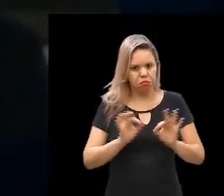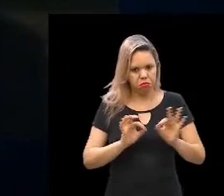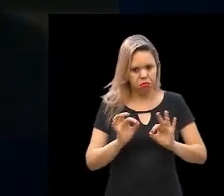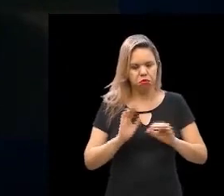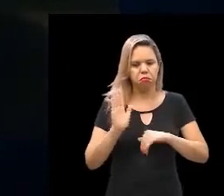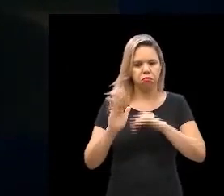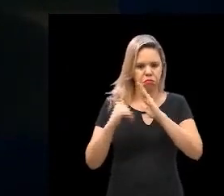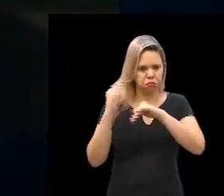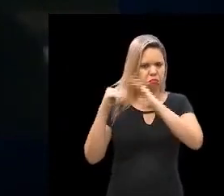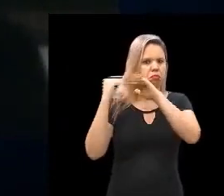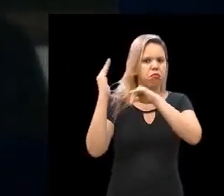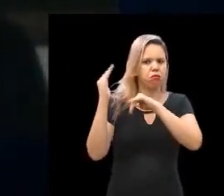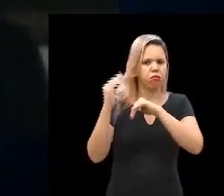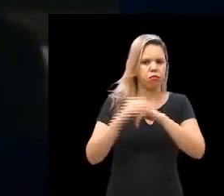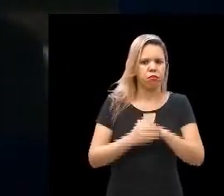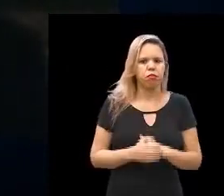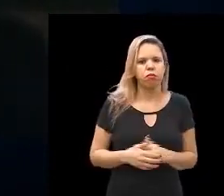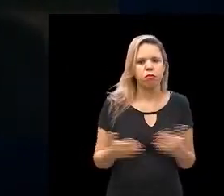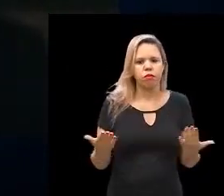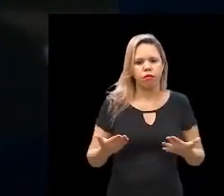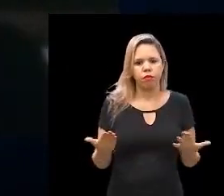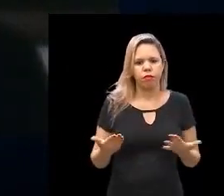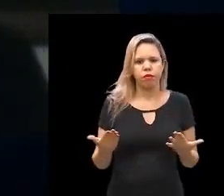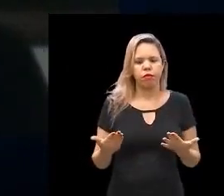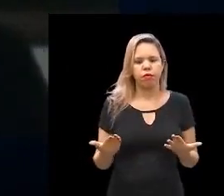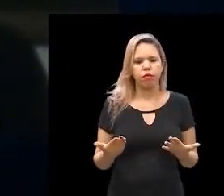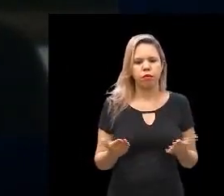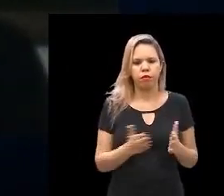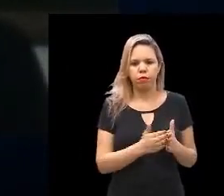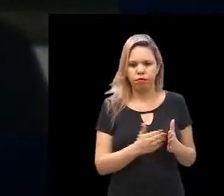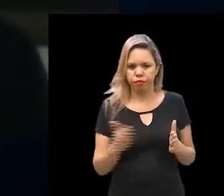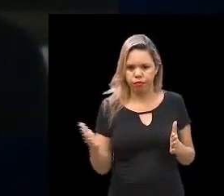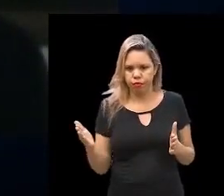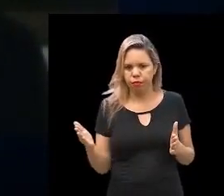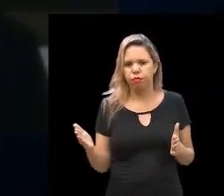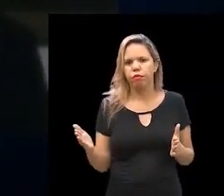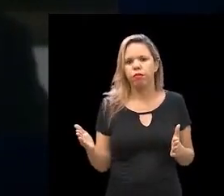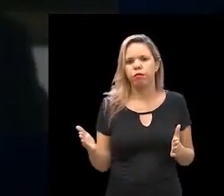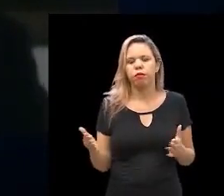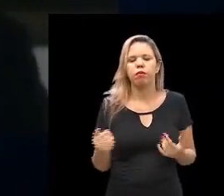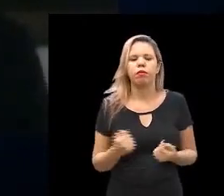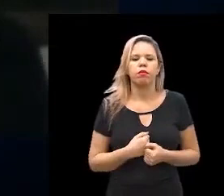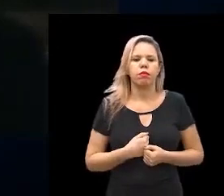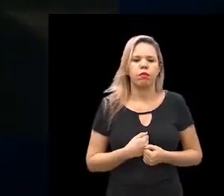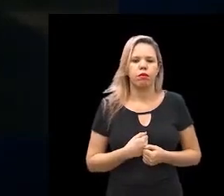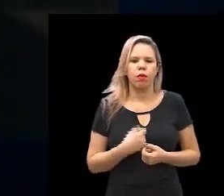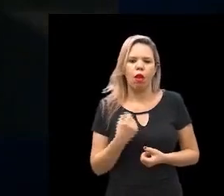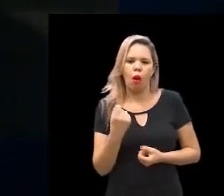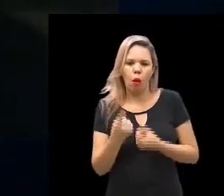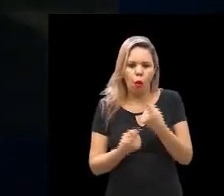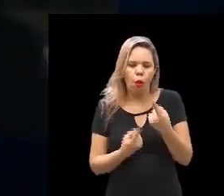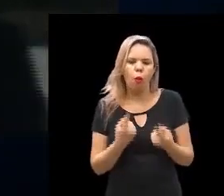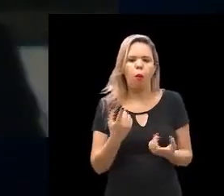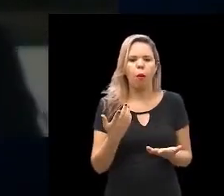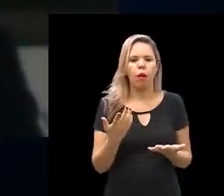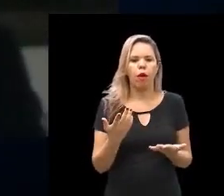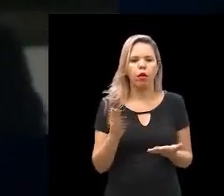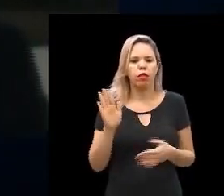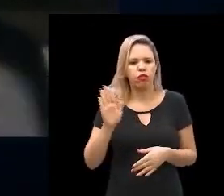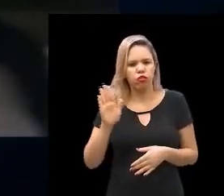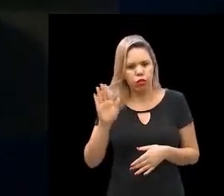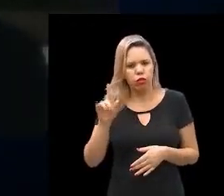planejado e desenvolvido. Agora nós estamos numa época de impugnação de algumas candidaturas, isso